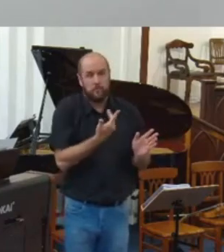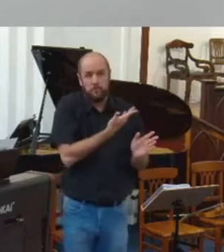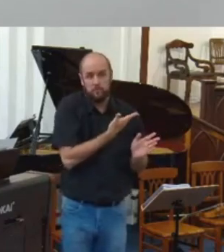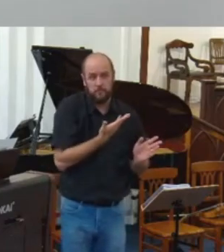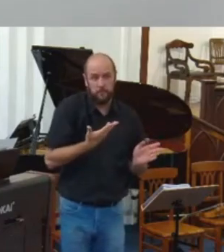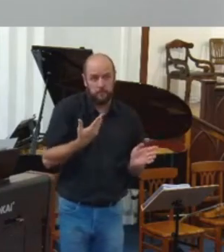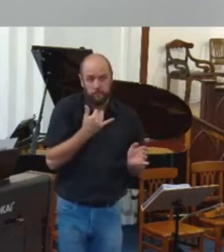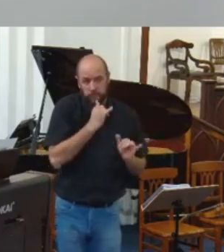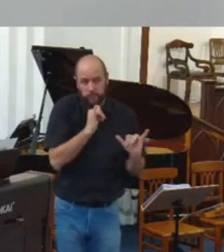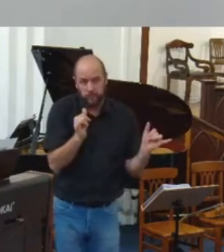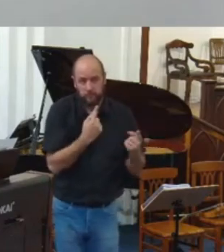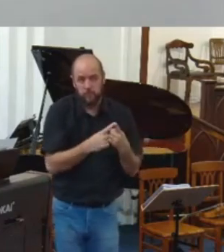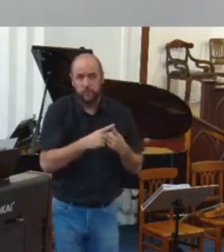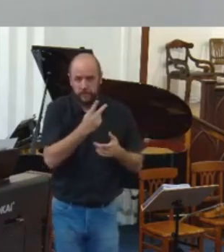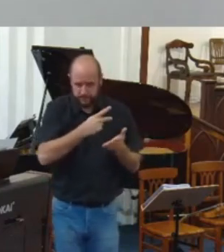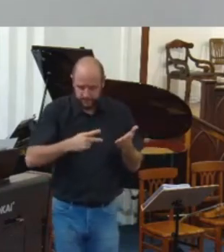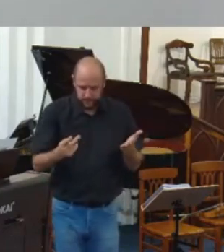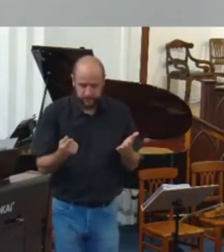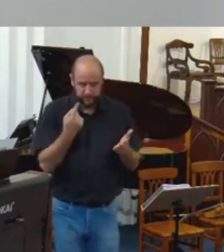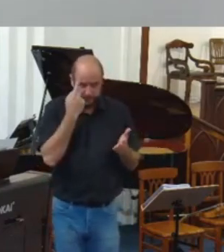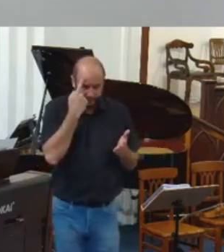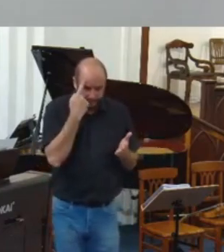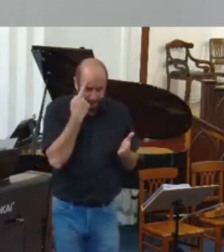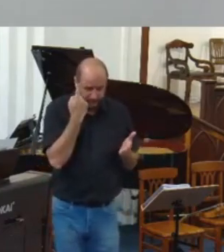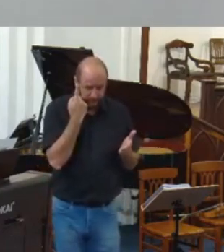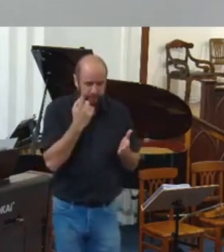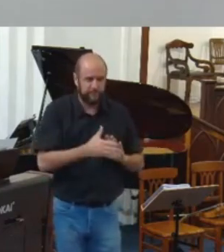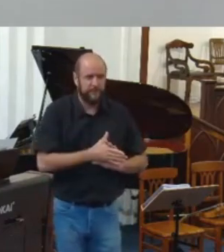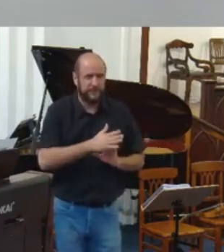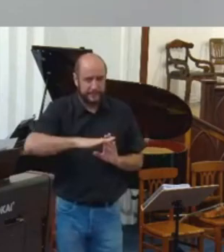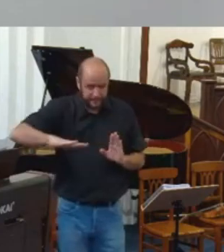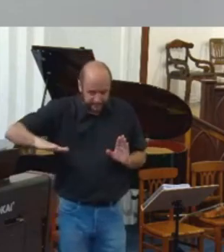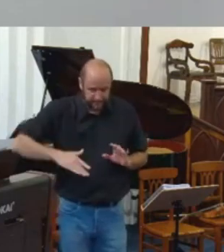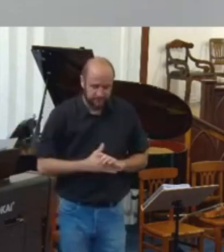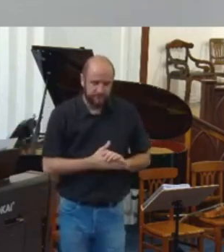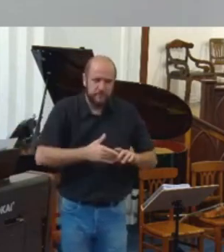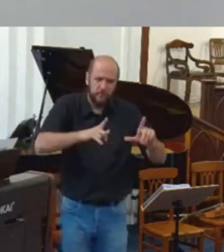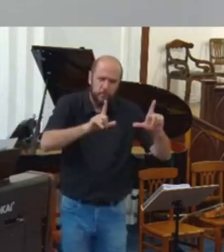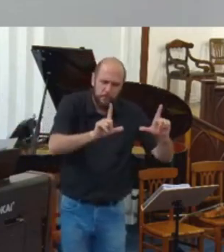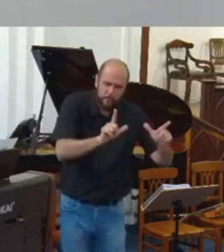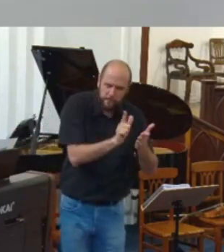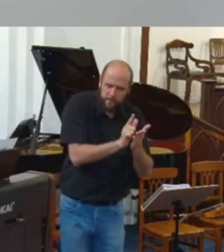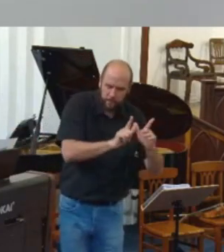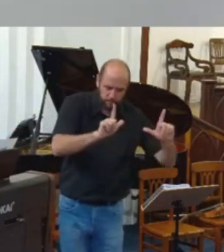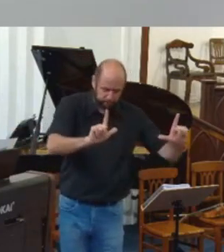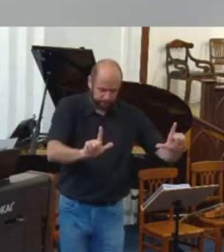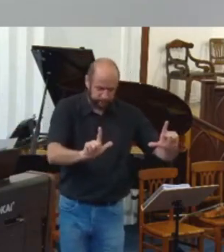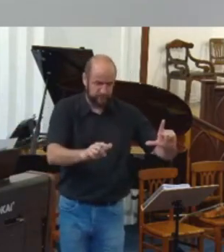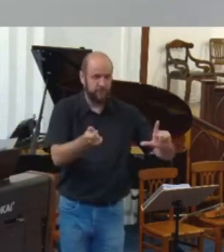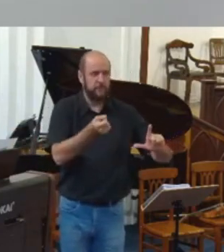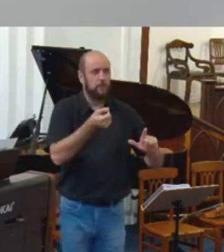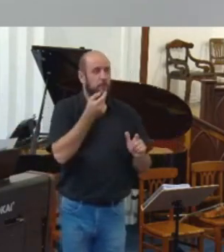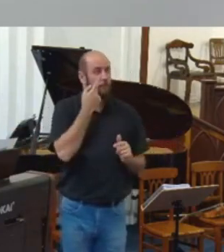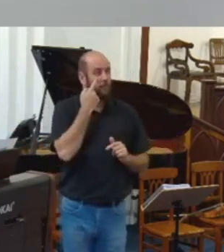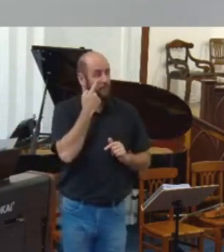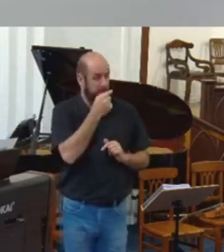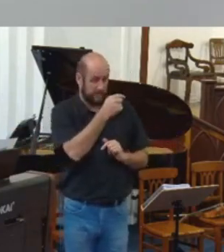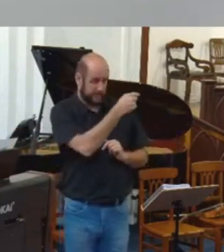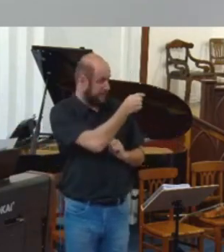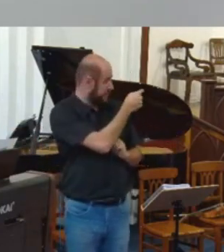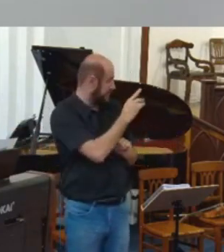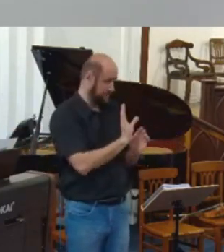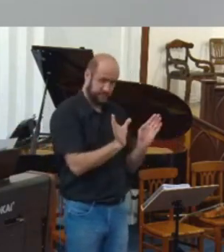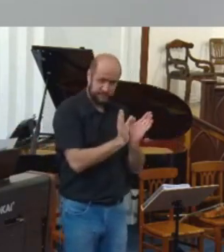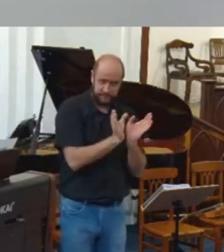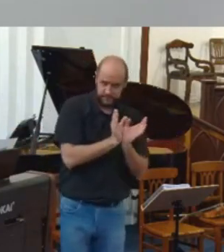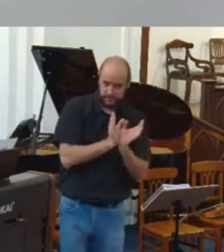vocês desenhassem essas duas coisas? Para dizer a vocês que isso que vocês estão vendo hoje aqui, daqui a pouco, papai e